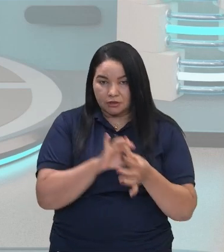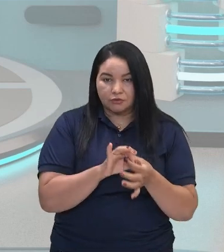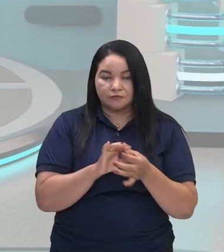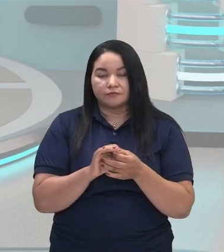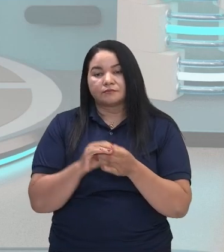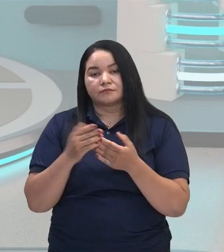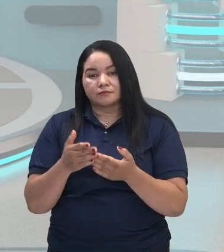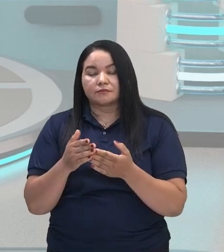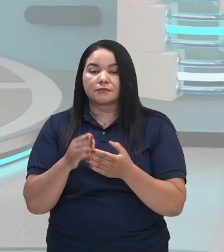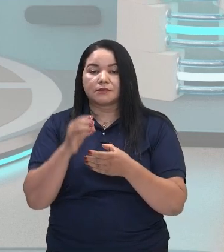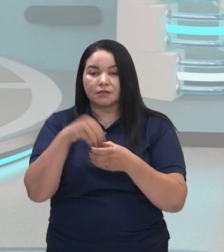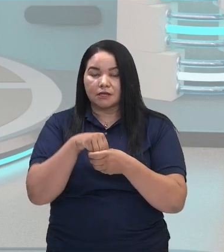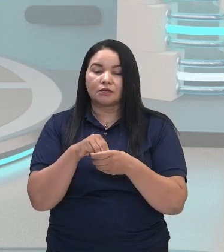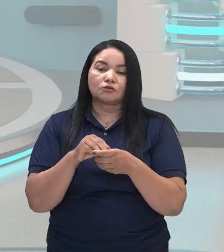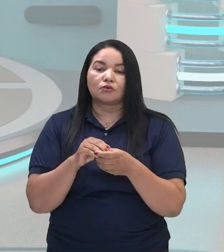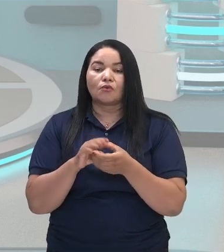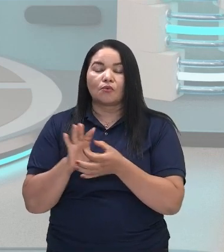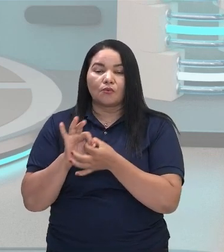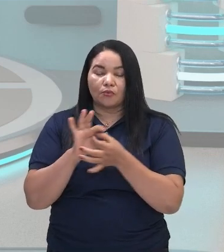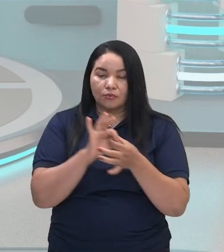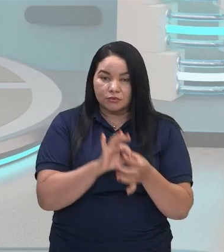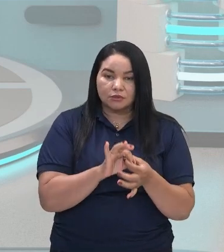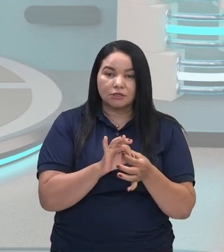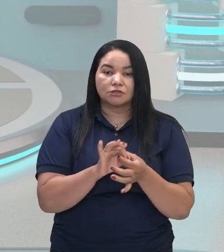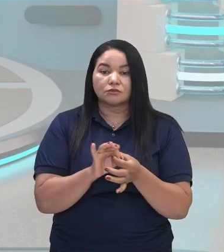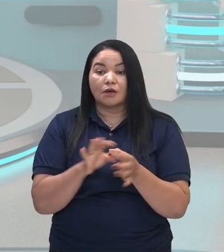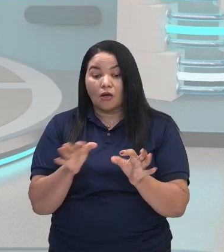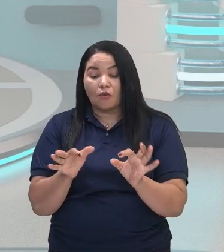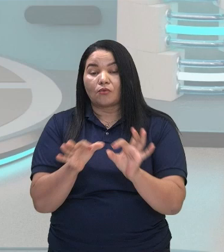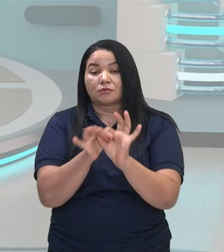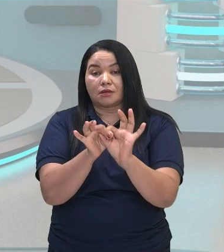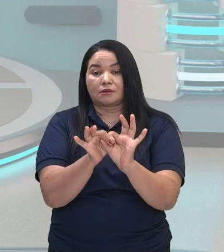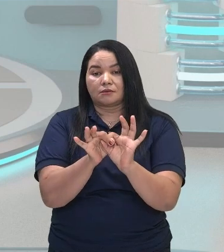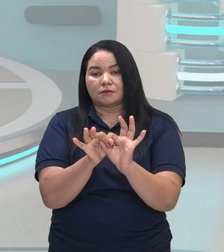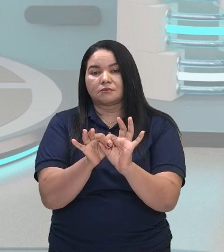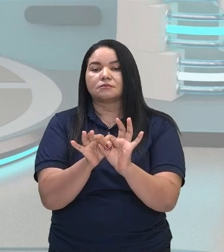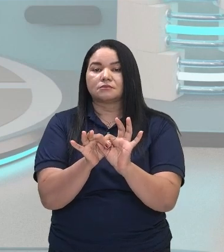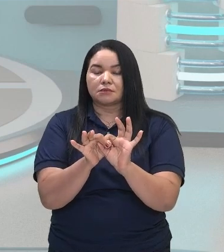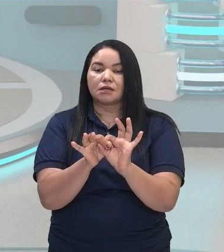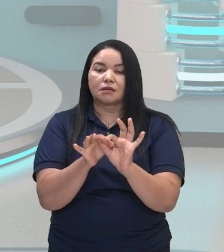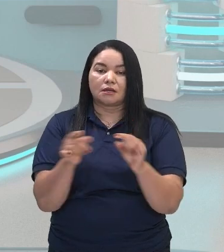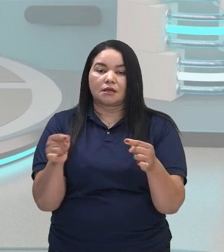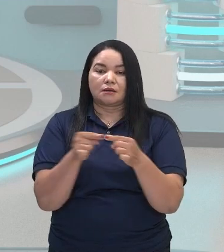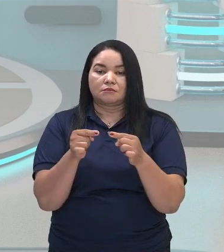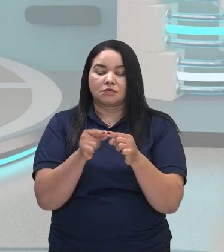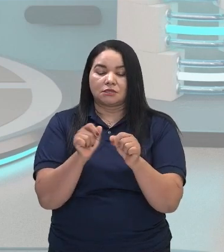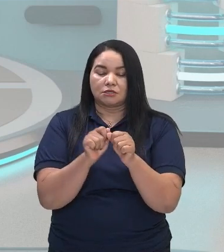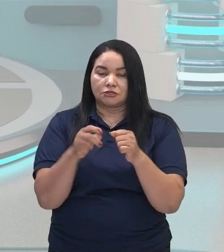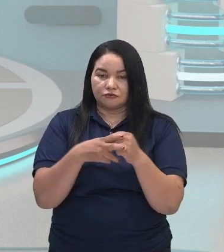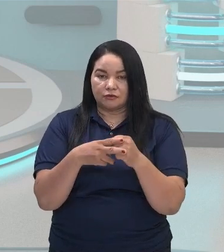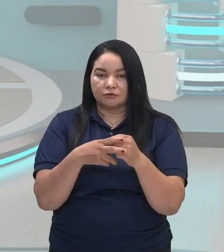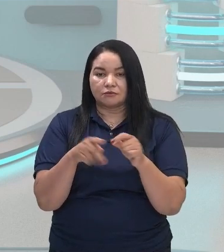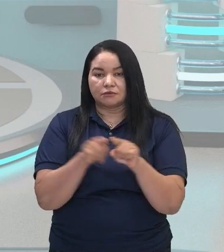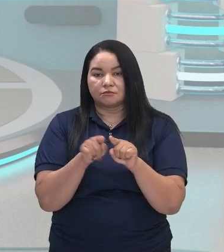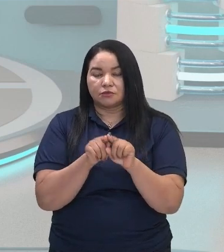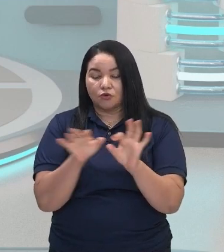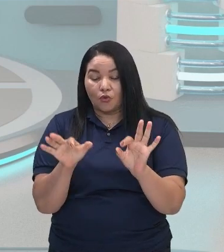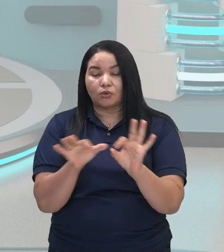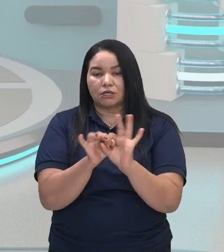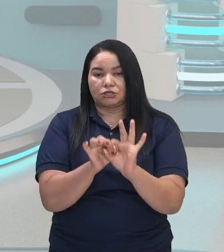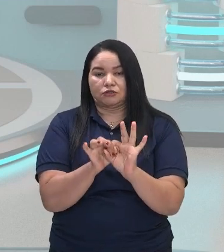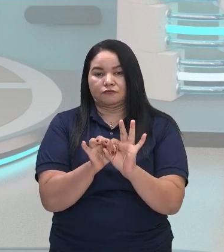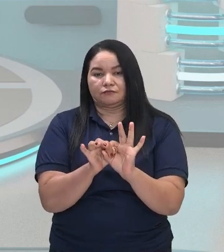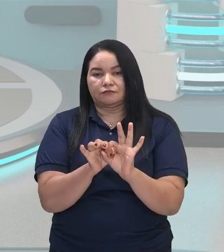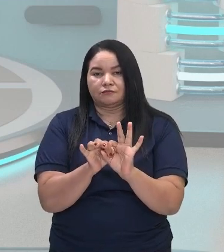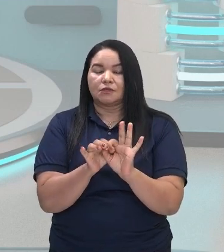está inserido dentro de um determinado contexto, onde ele está conectando, ele é, além de ser um advérbio, uma linking word. Então, isso